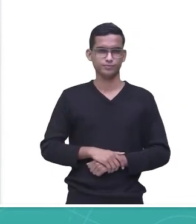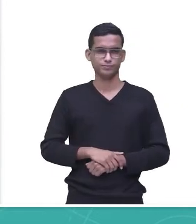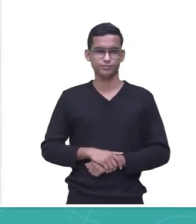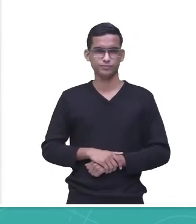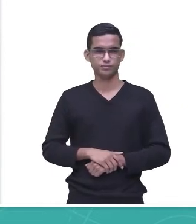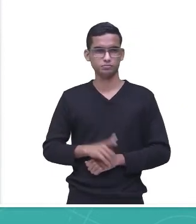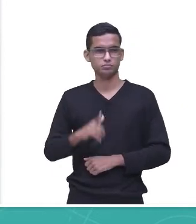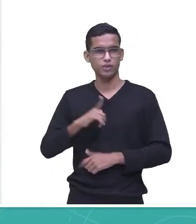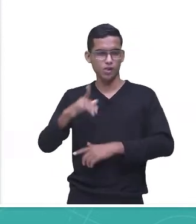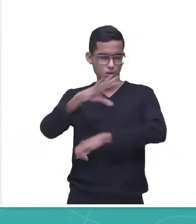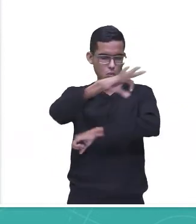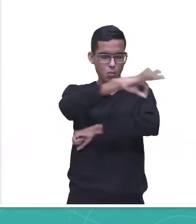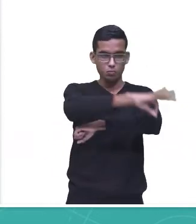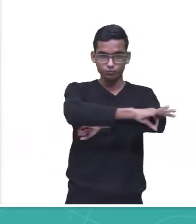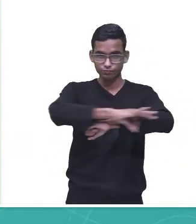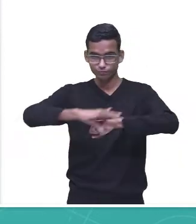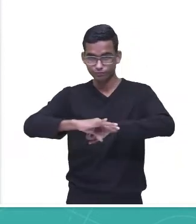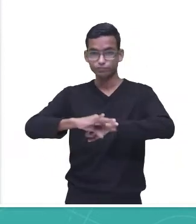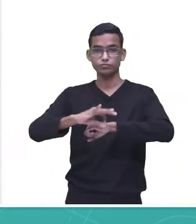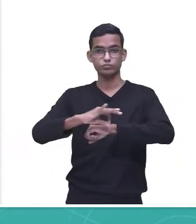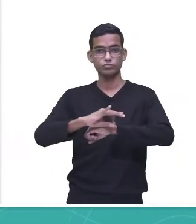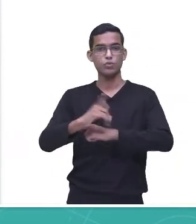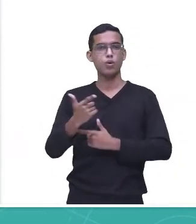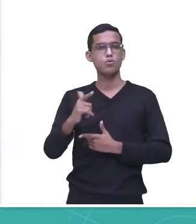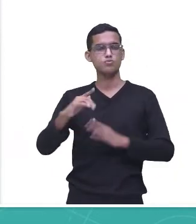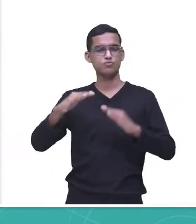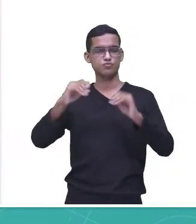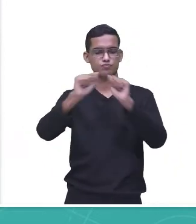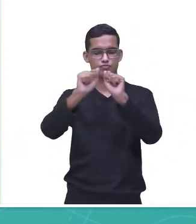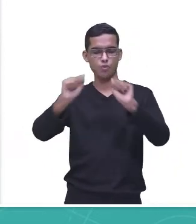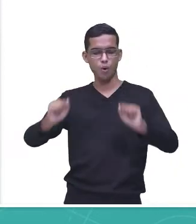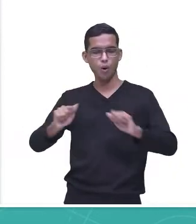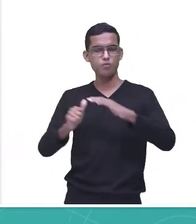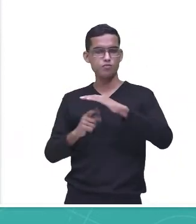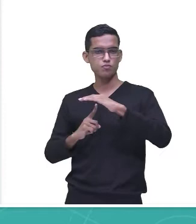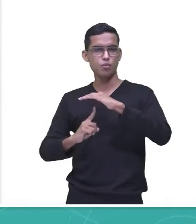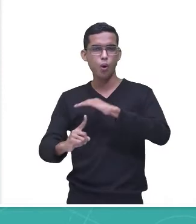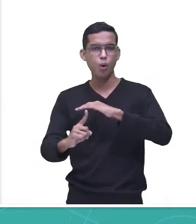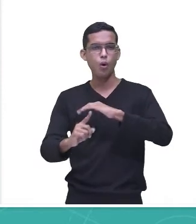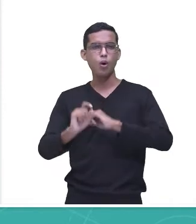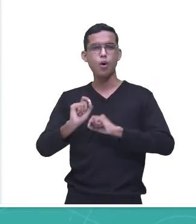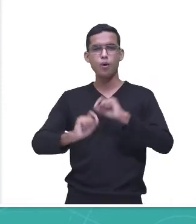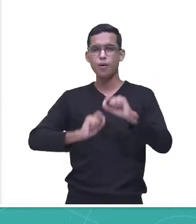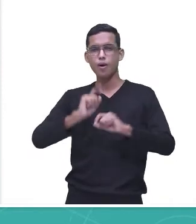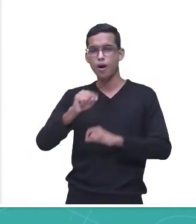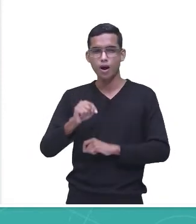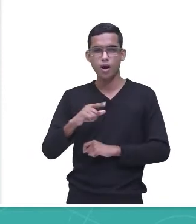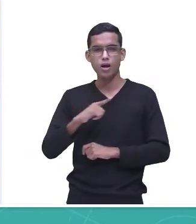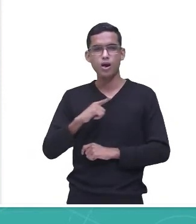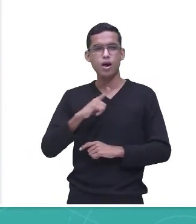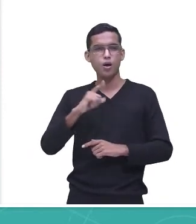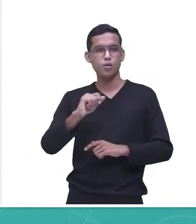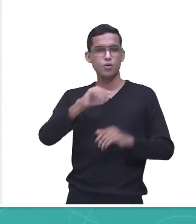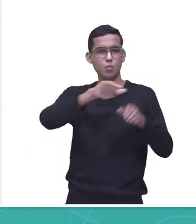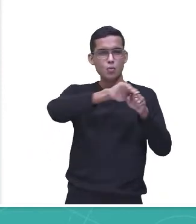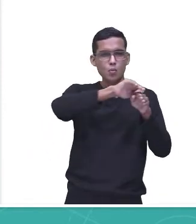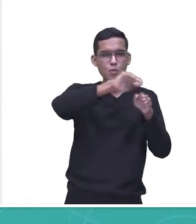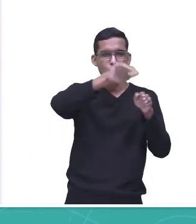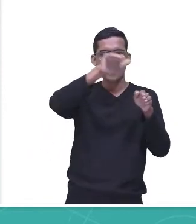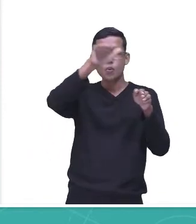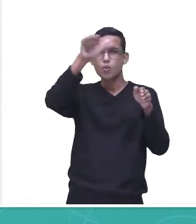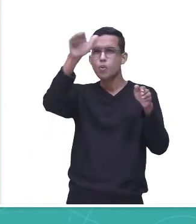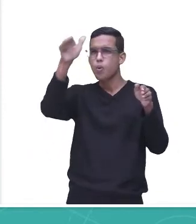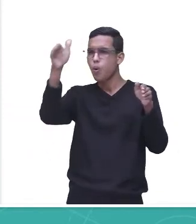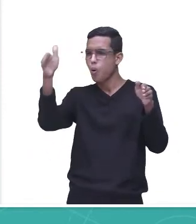arquitetura românica são abóbadas em substituição ao telhado das basílicas, ou